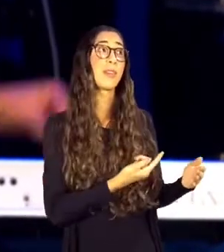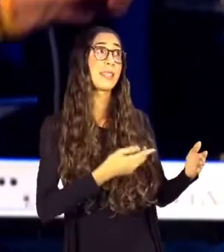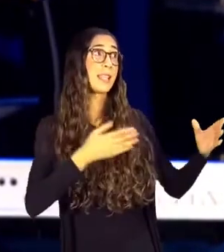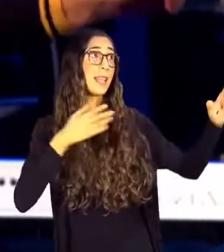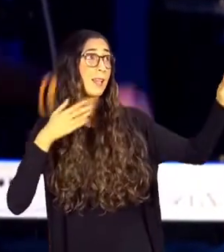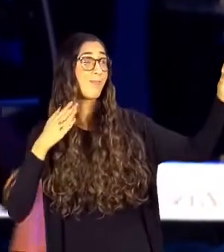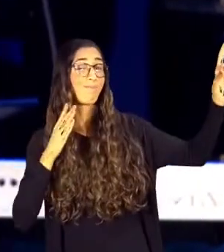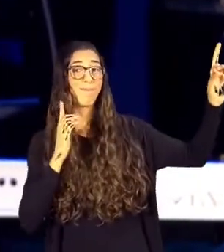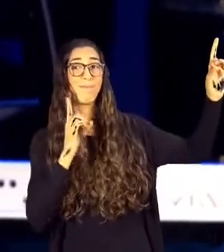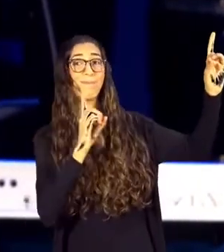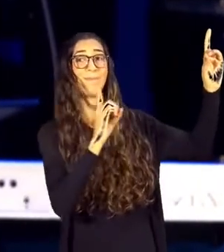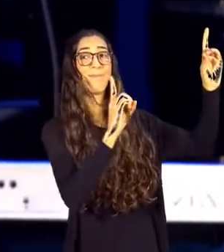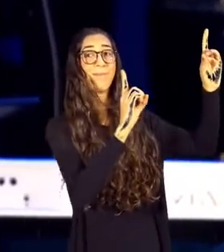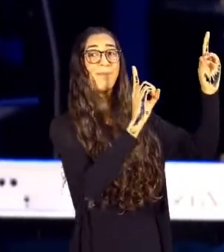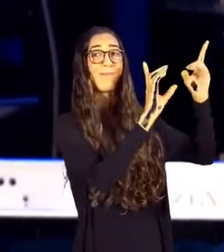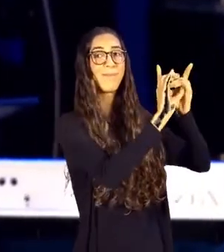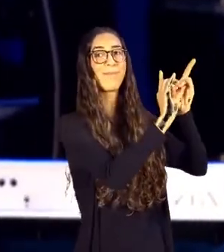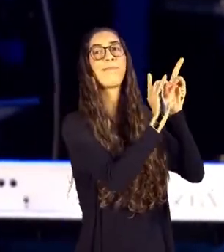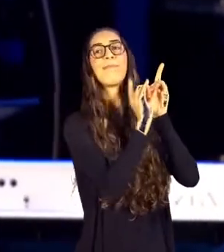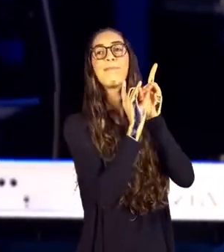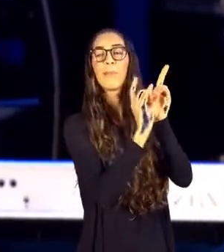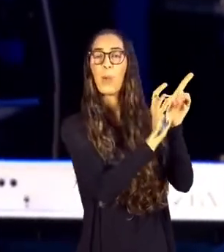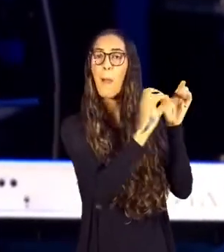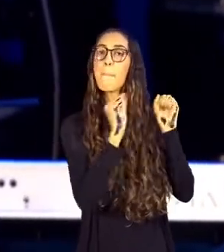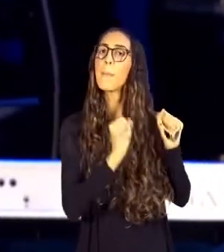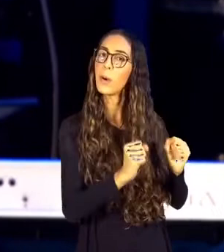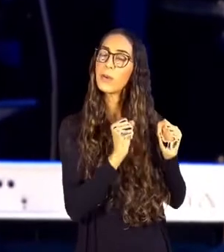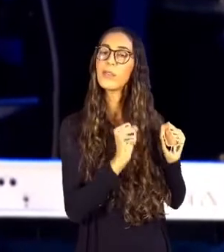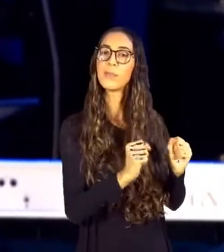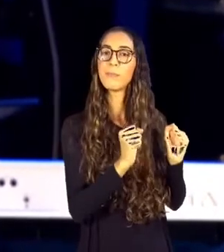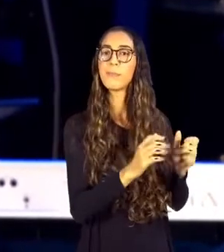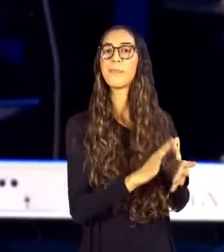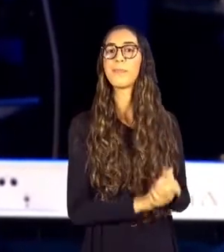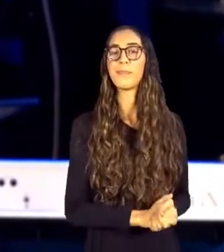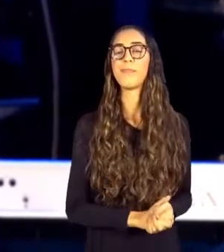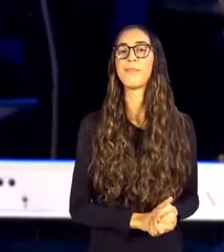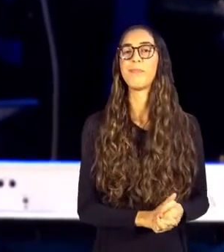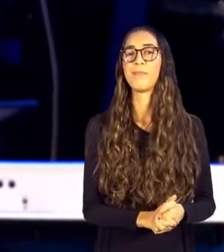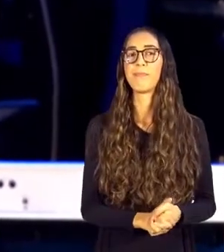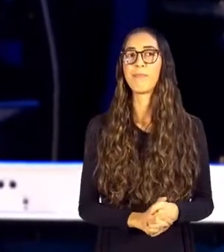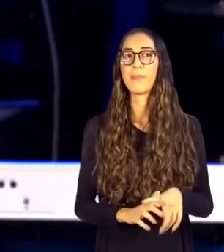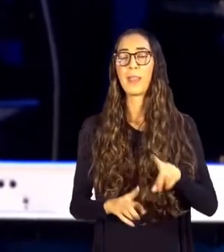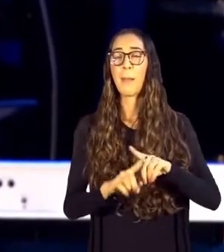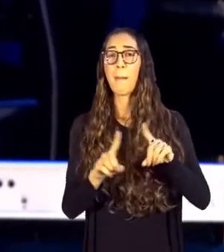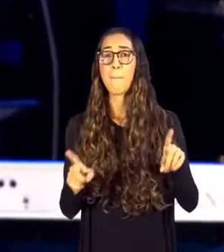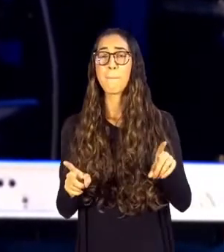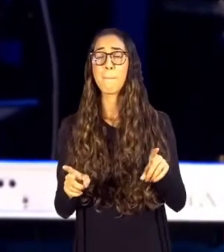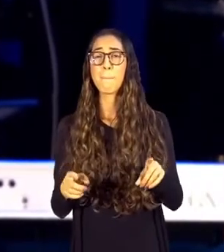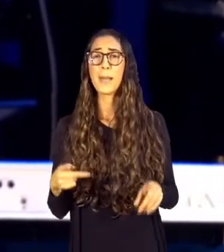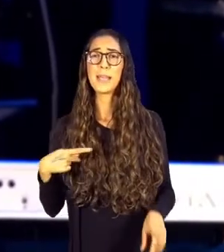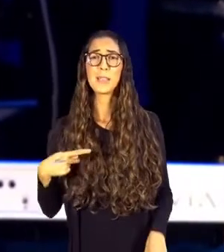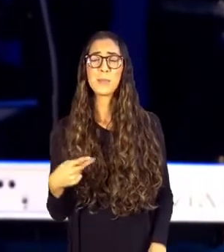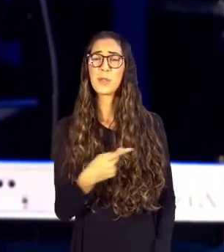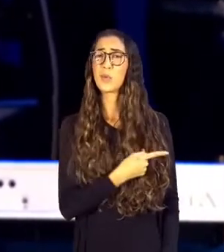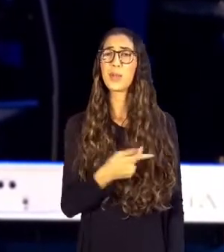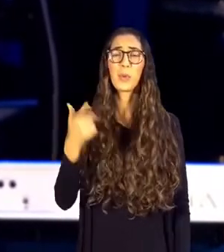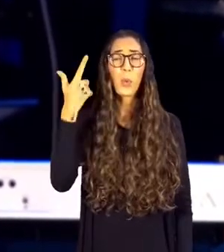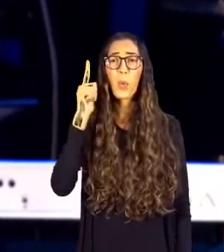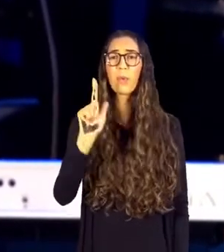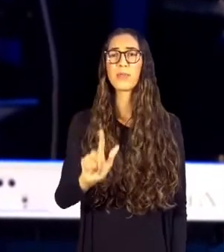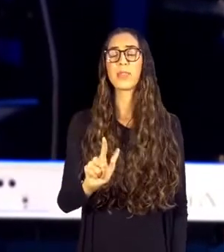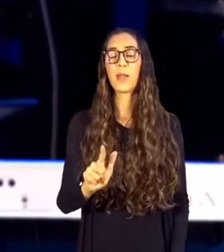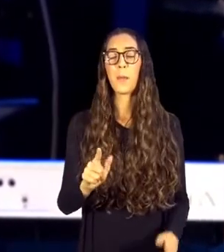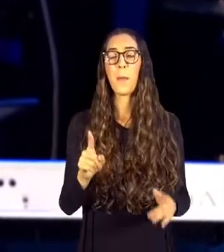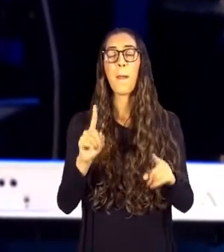ó, busca na palavra de Deus. Pastor, não consigo parar de pensar, é uma tormentação na minha cabeça, noite e dia, só pensamento